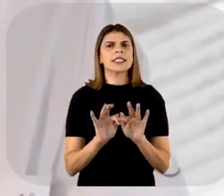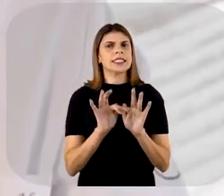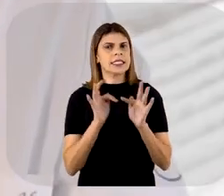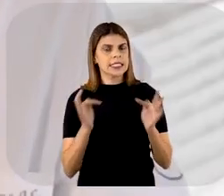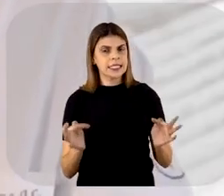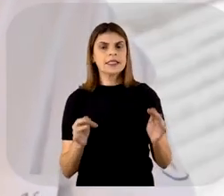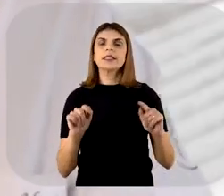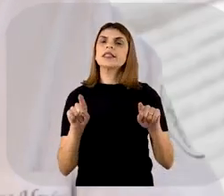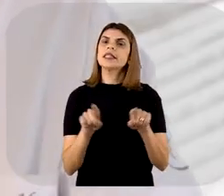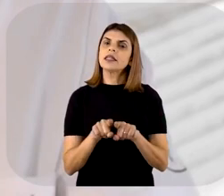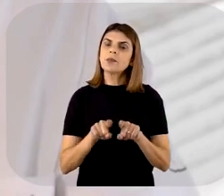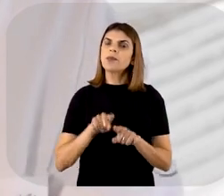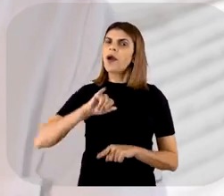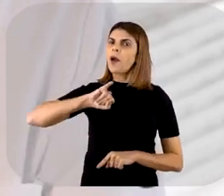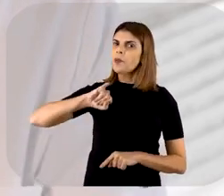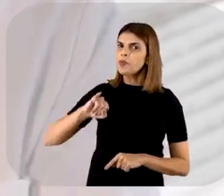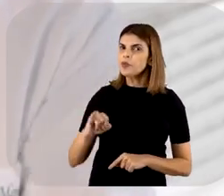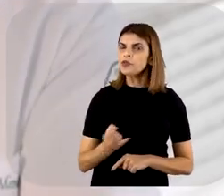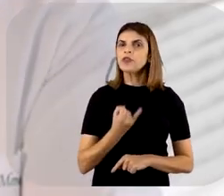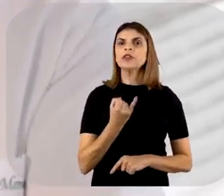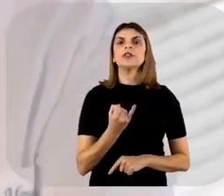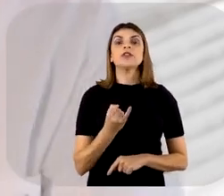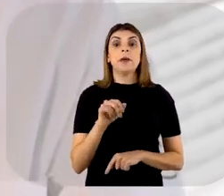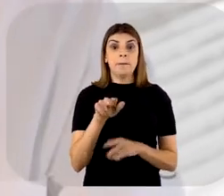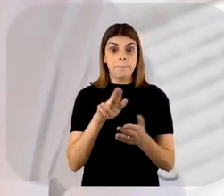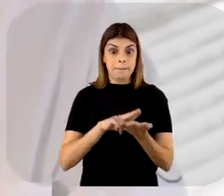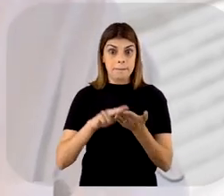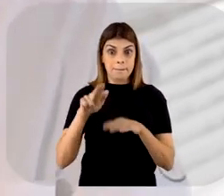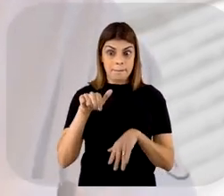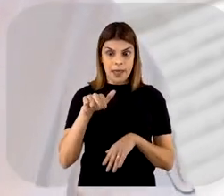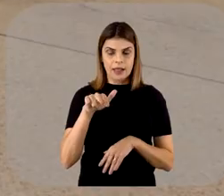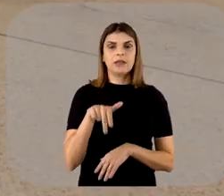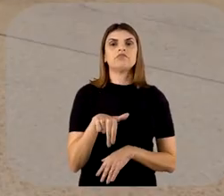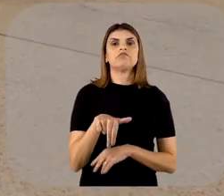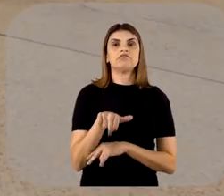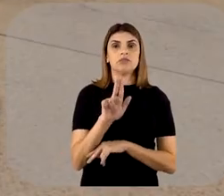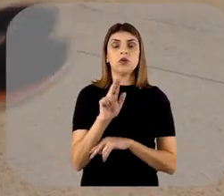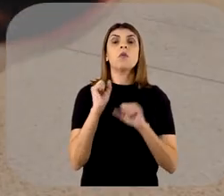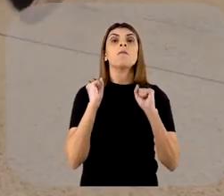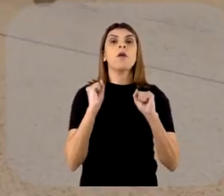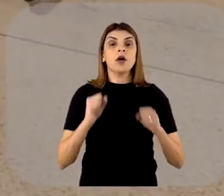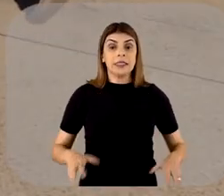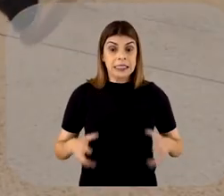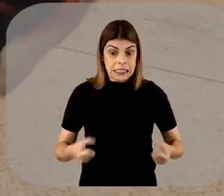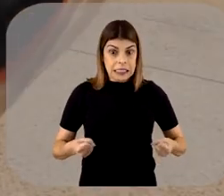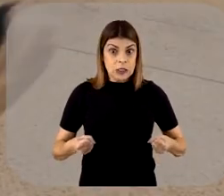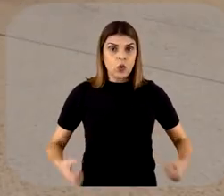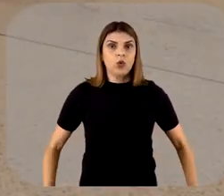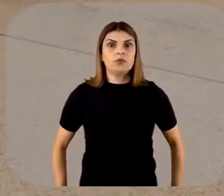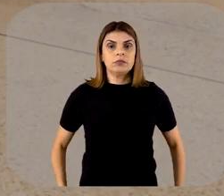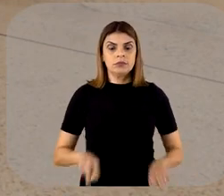O movimento também, aproveitando o fato de esticar as pernas, pode também estar